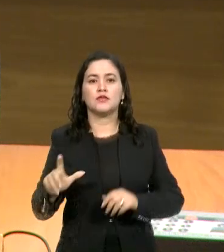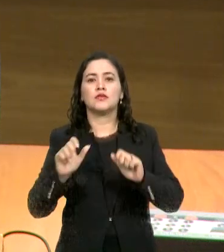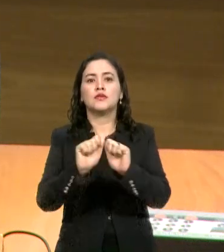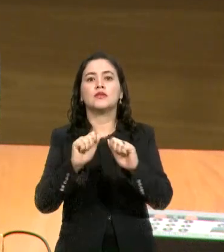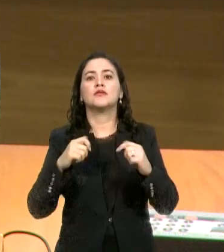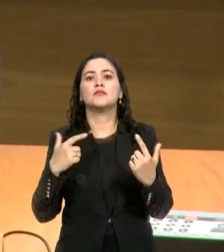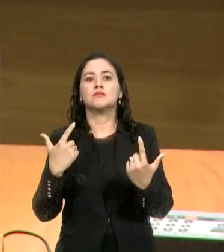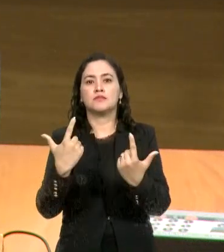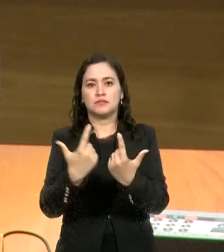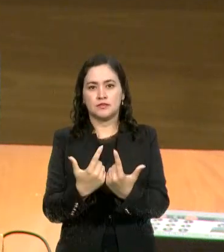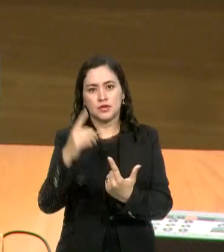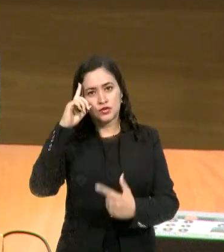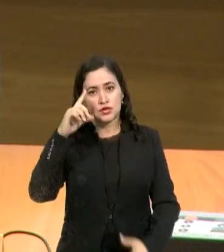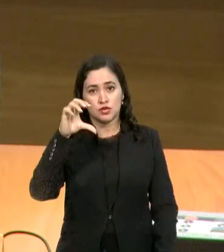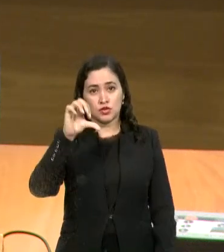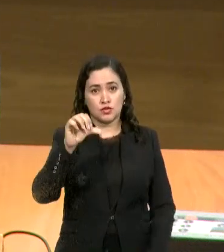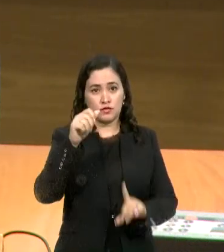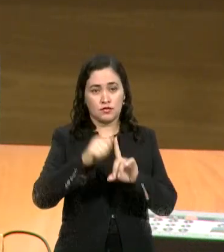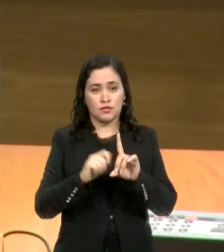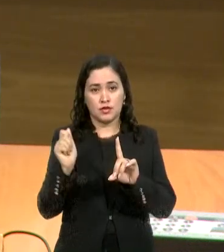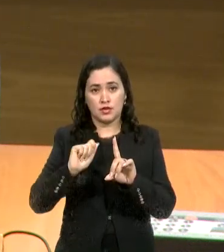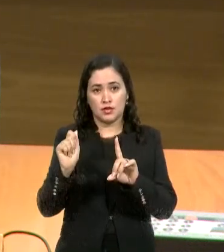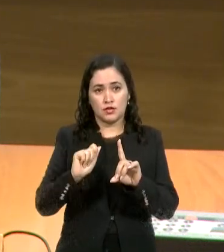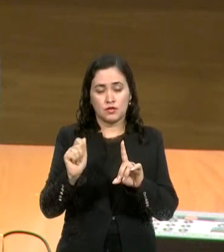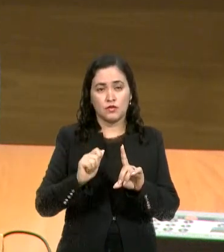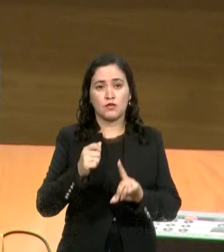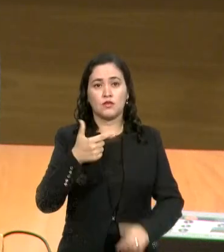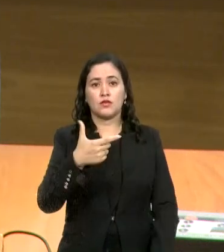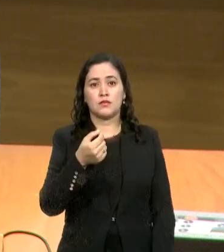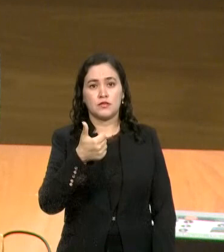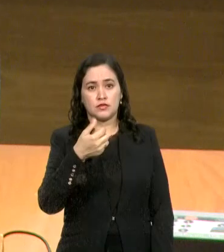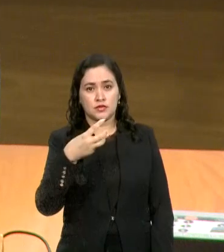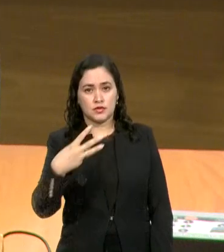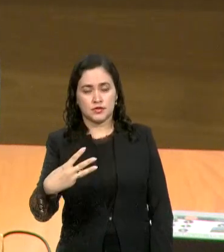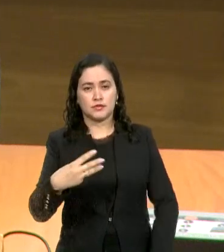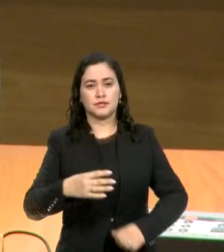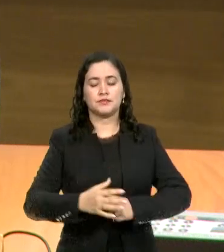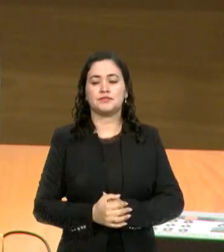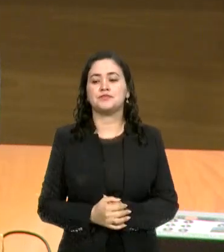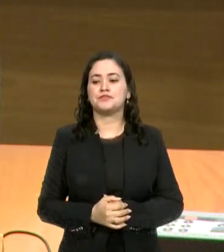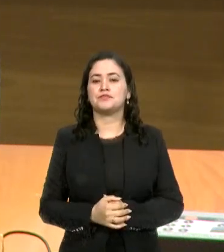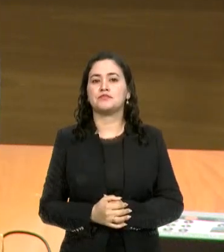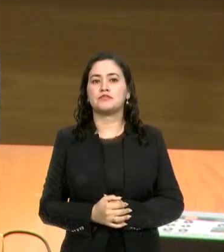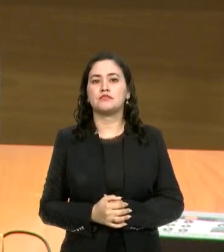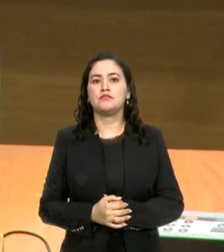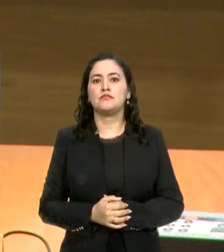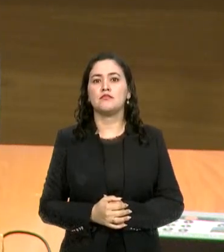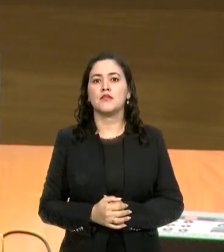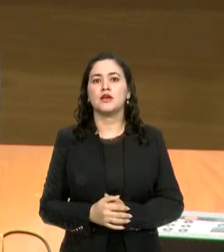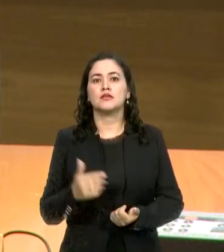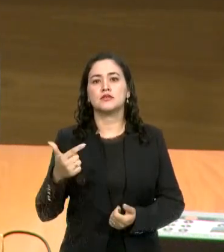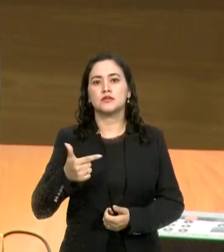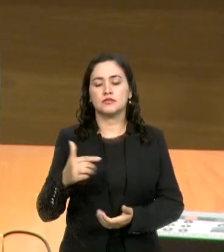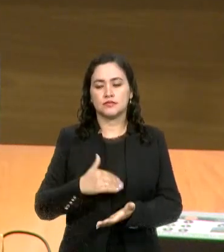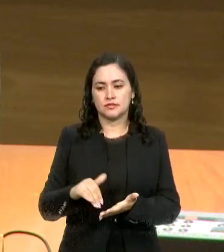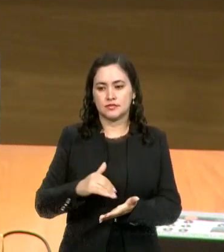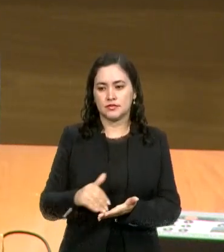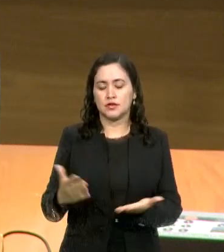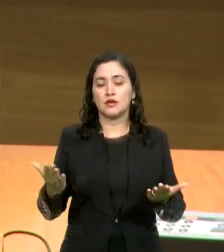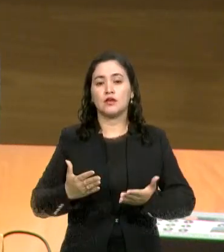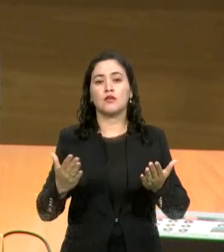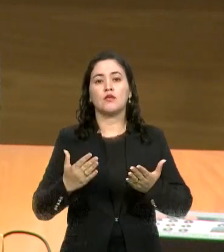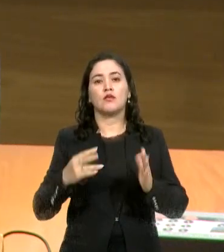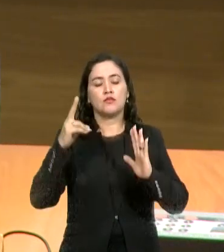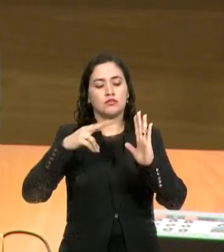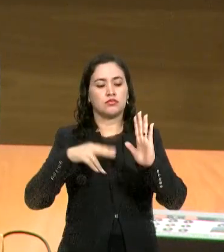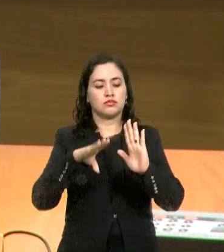lei. Projeto de lei de número 462 a 465 de 2023, de autoria do deputado Hélito do Curso. Projeto de lei de número